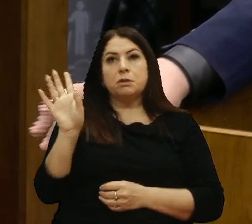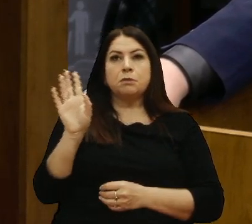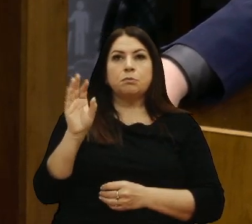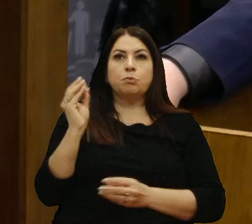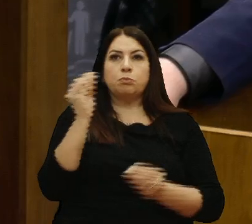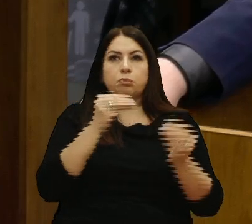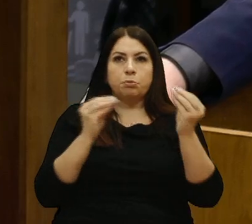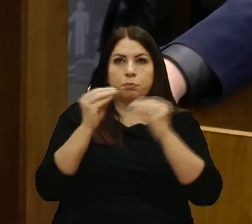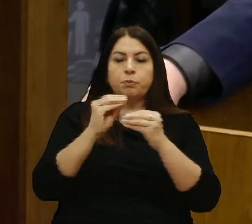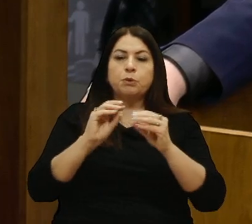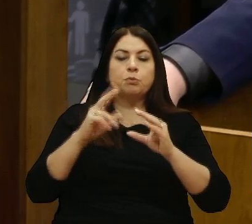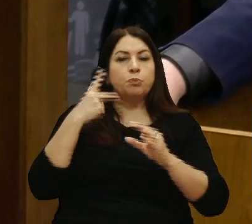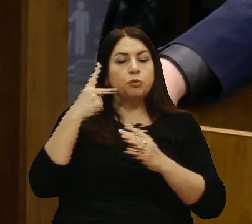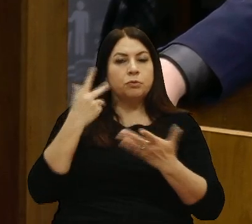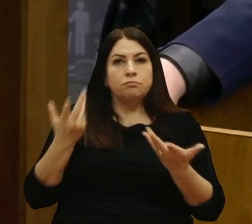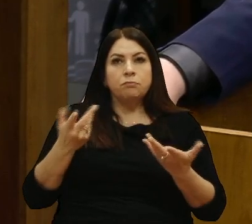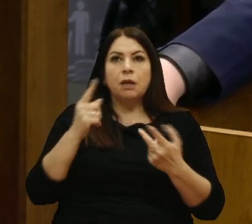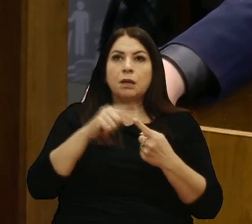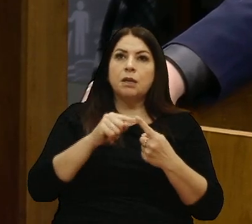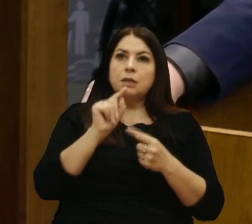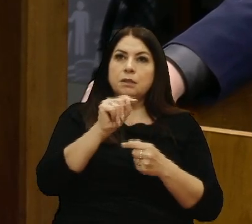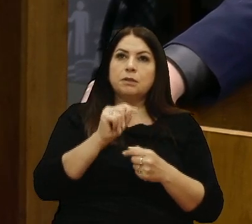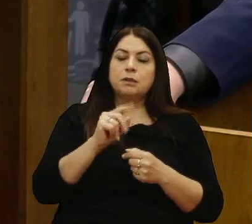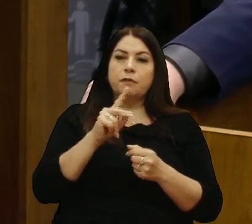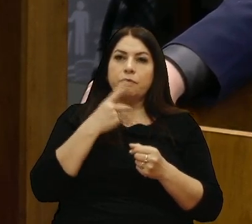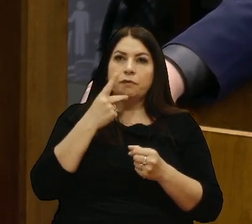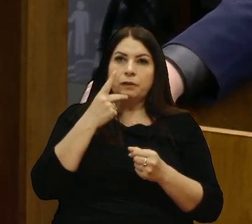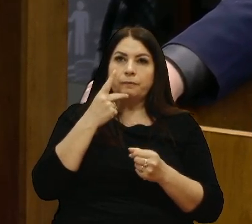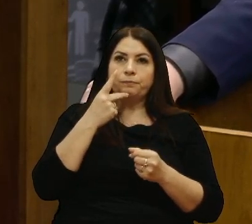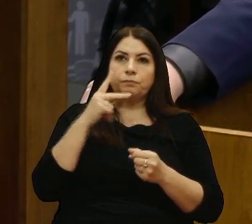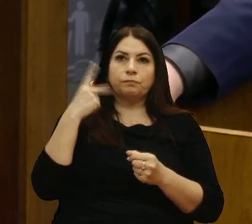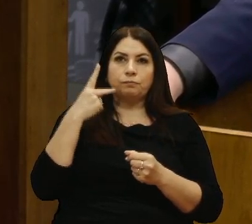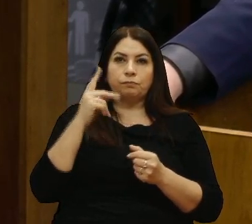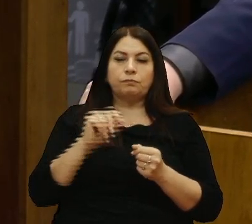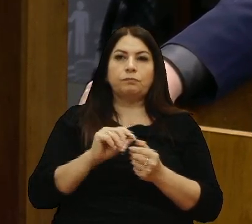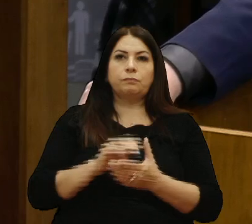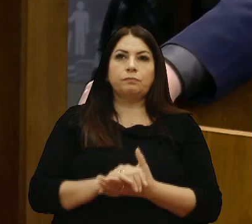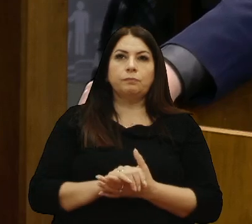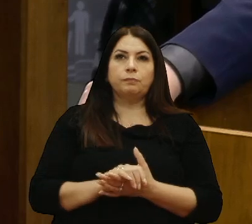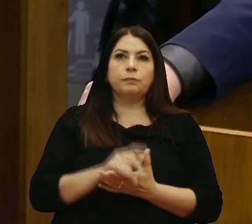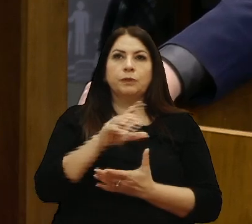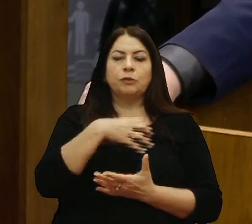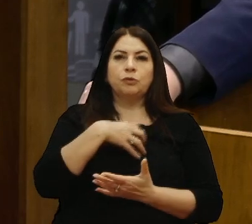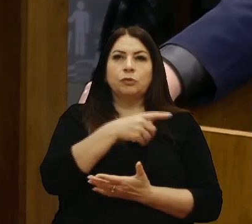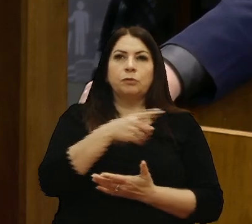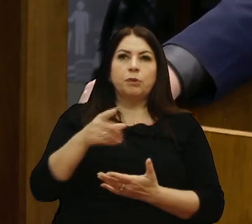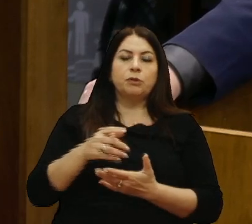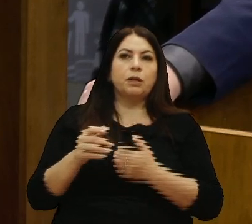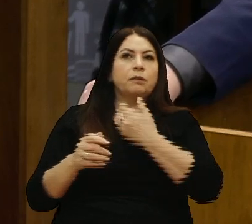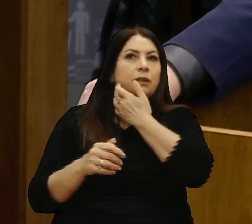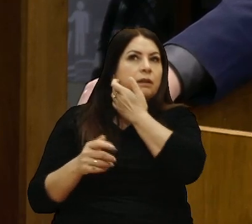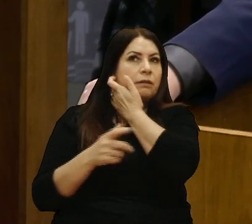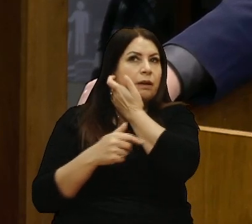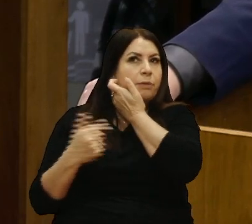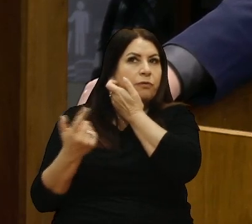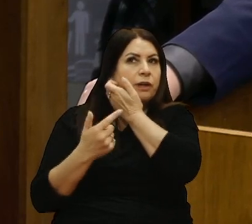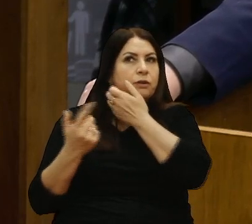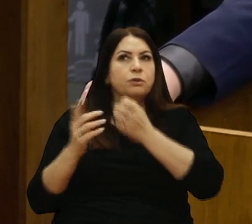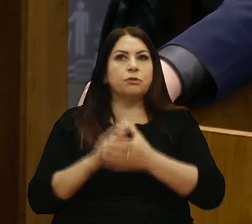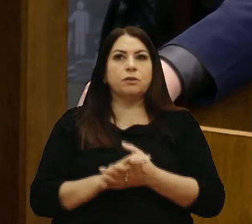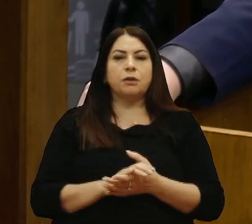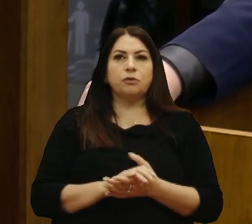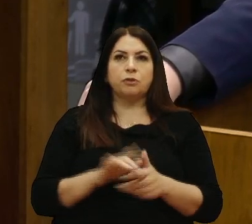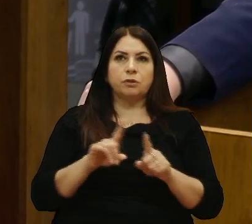composição política. Então, é em cima disso que a gente fala, política é feito, de uma das formas é feito assim, a oposição se